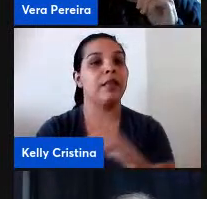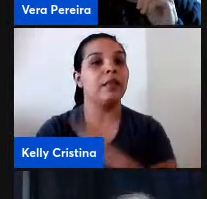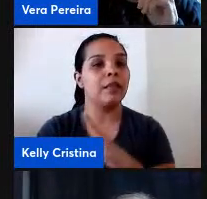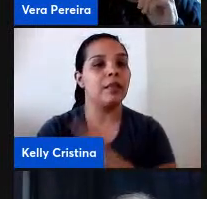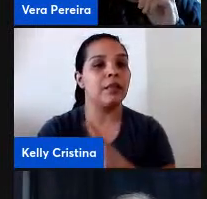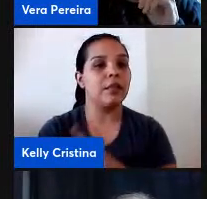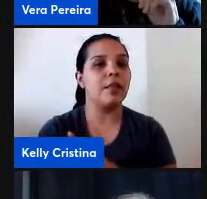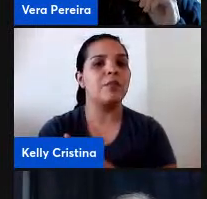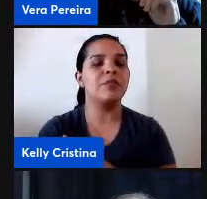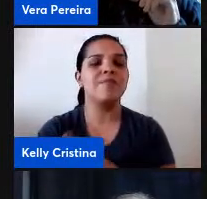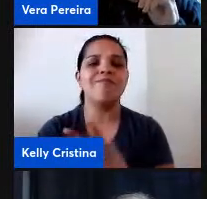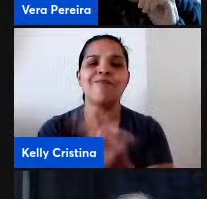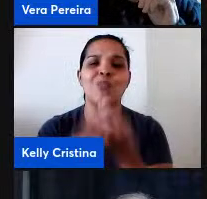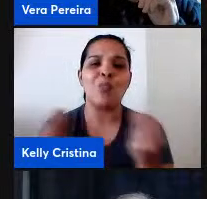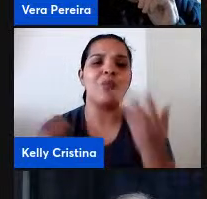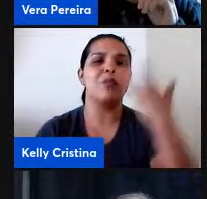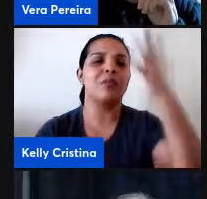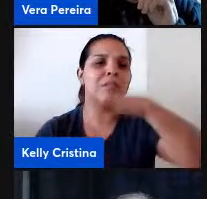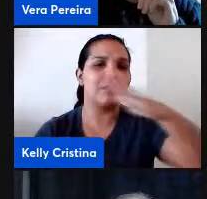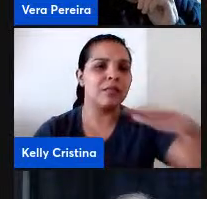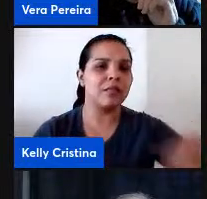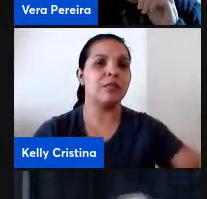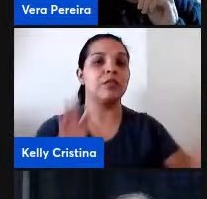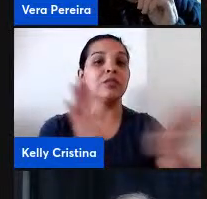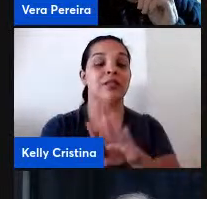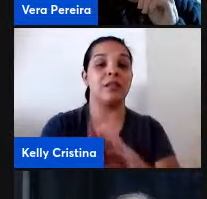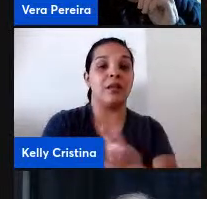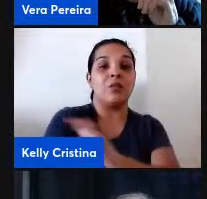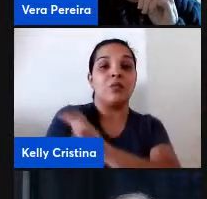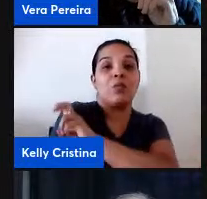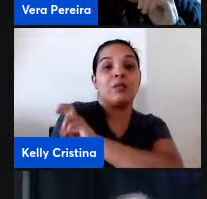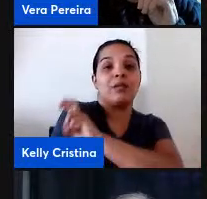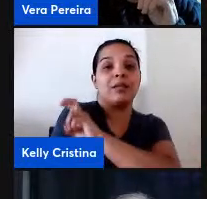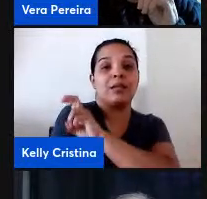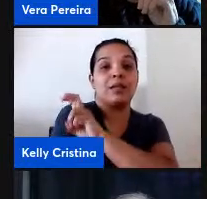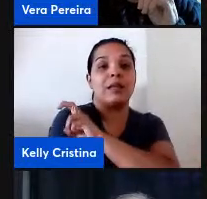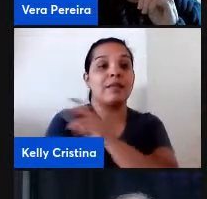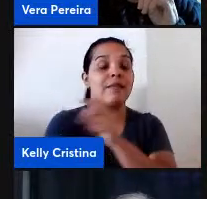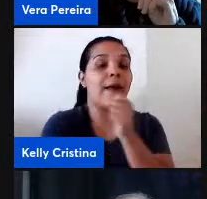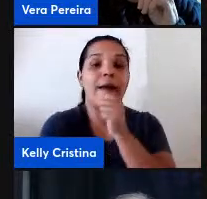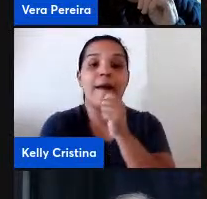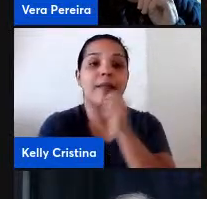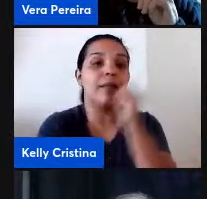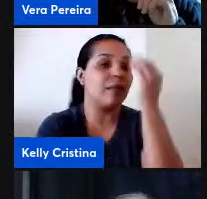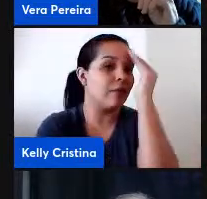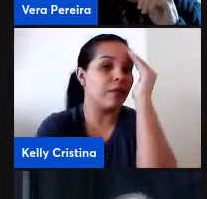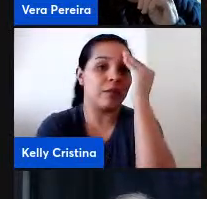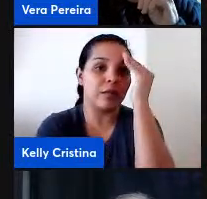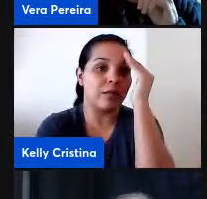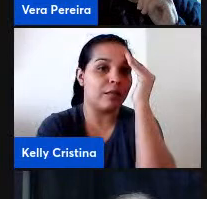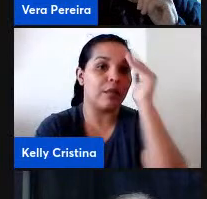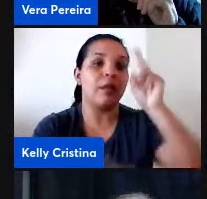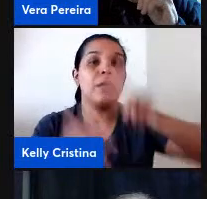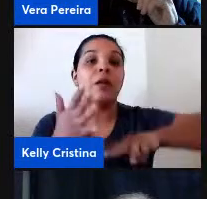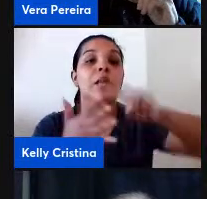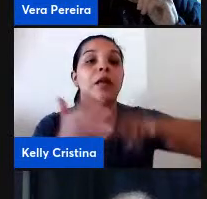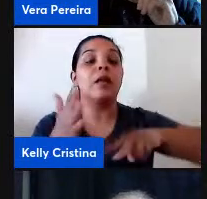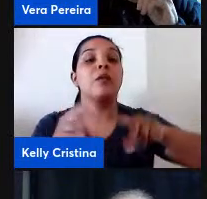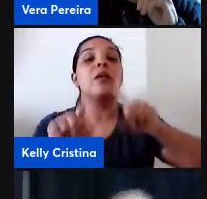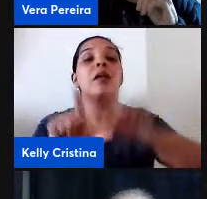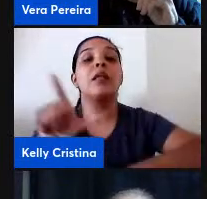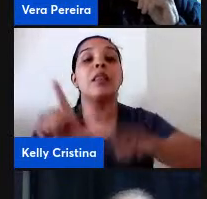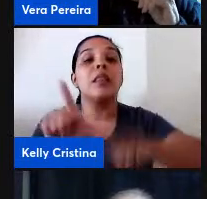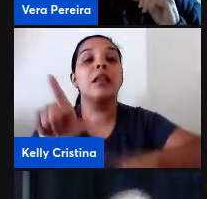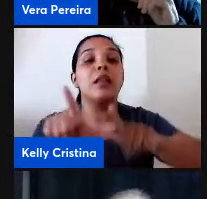muitas crianças que chegam ao quinto ano sem entender que letras representam